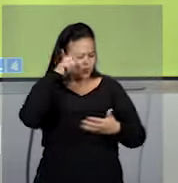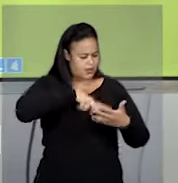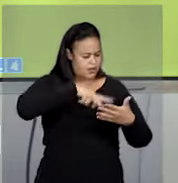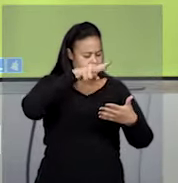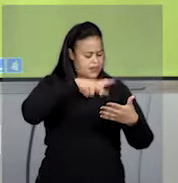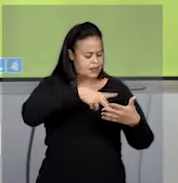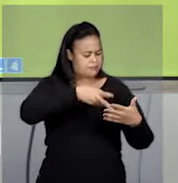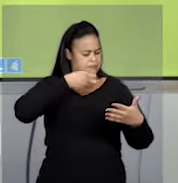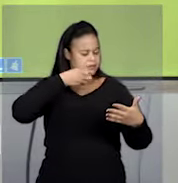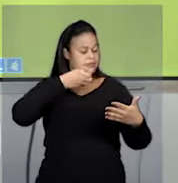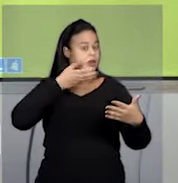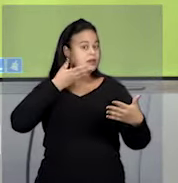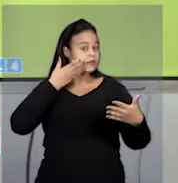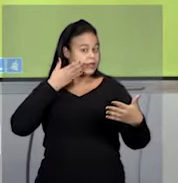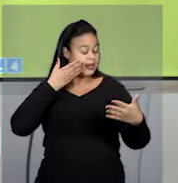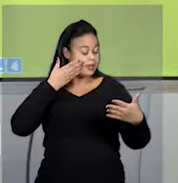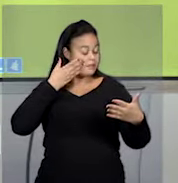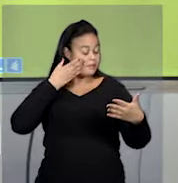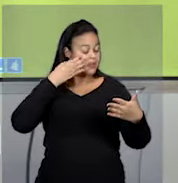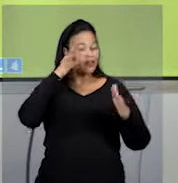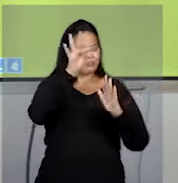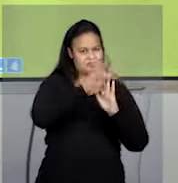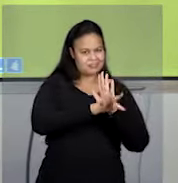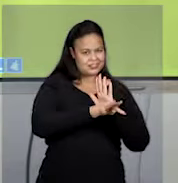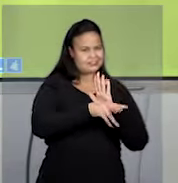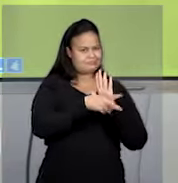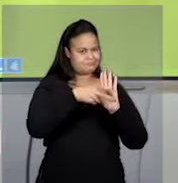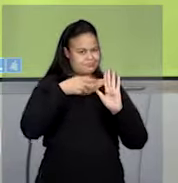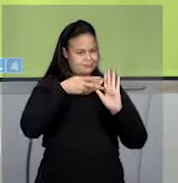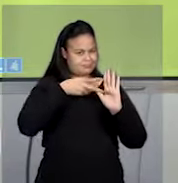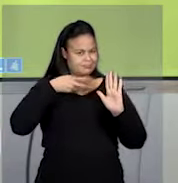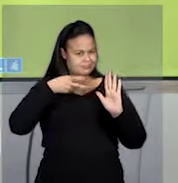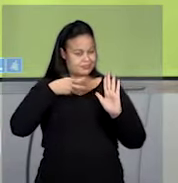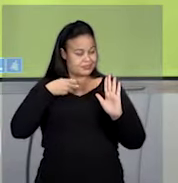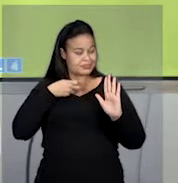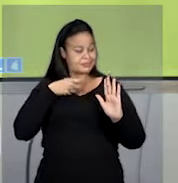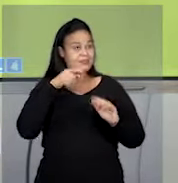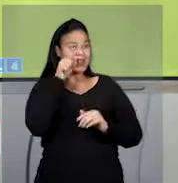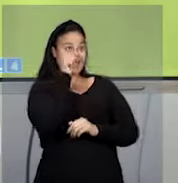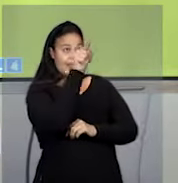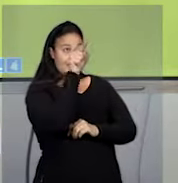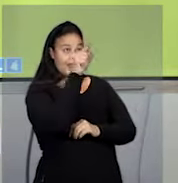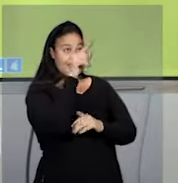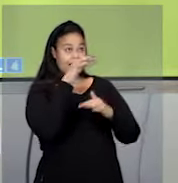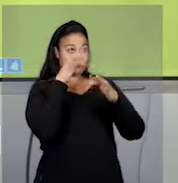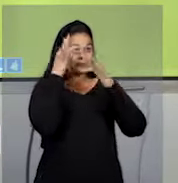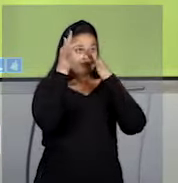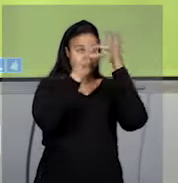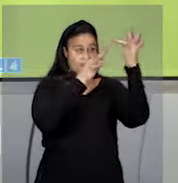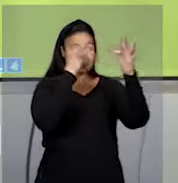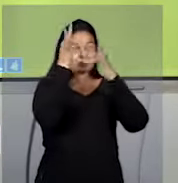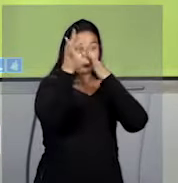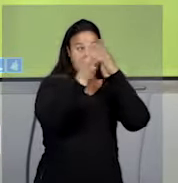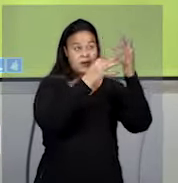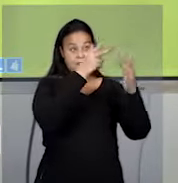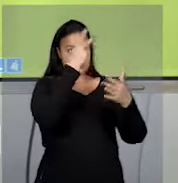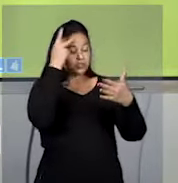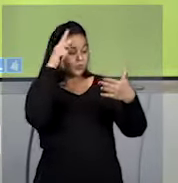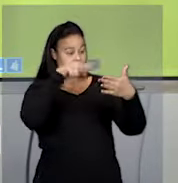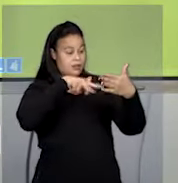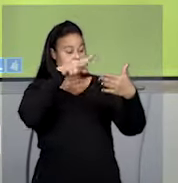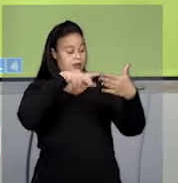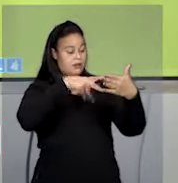que ela escreveu. Já está numa parte do livro em que aquelas flores são as flores que o leitor